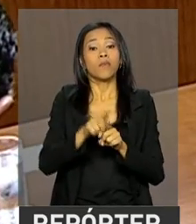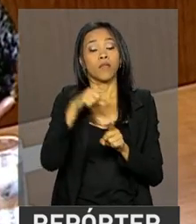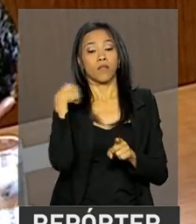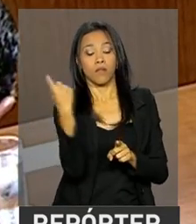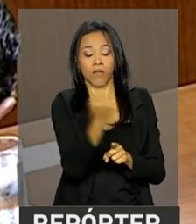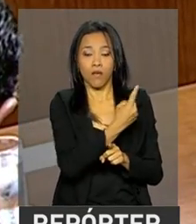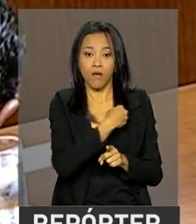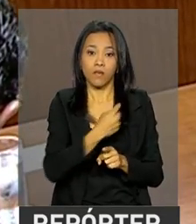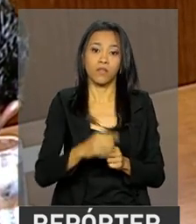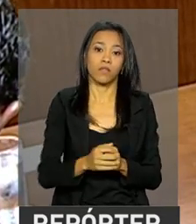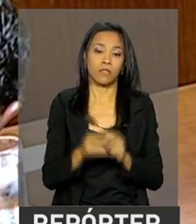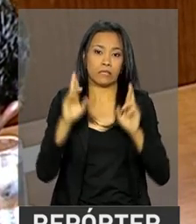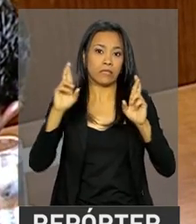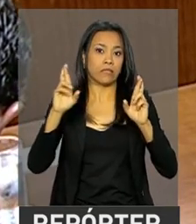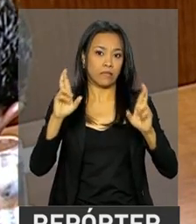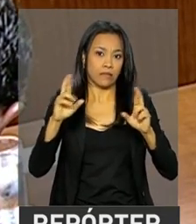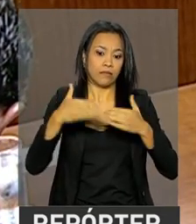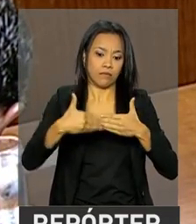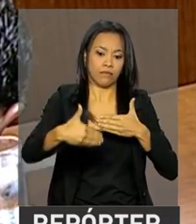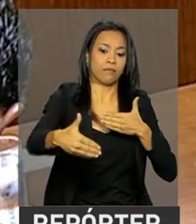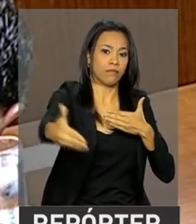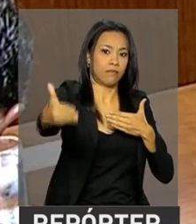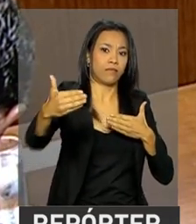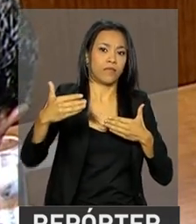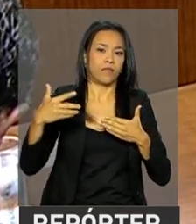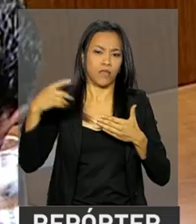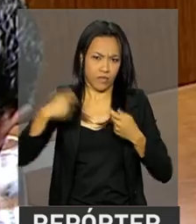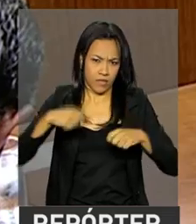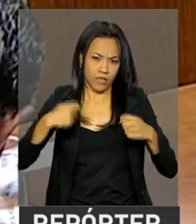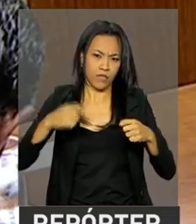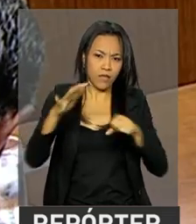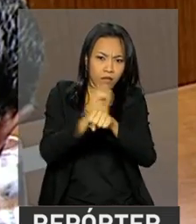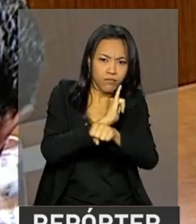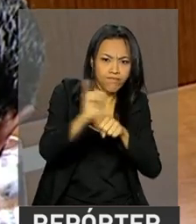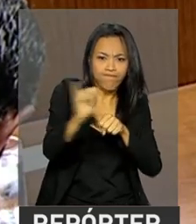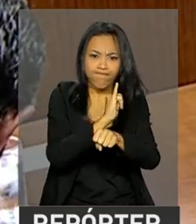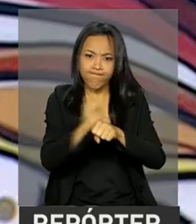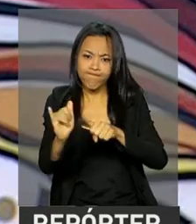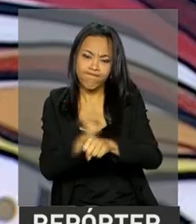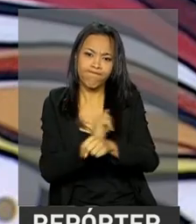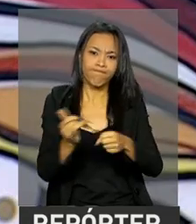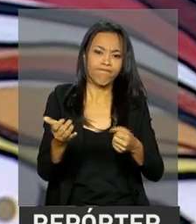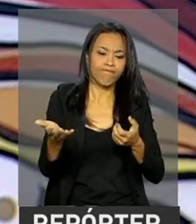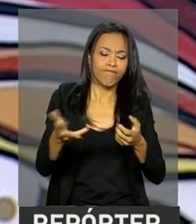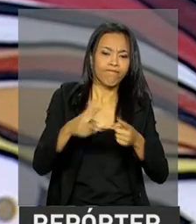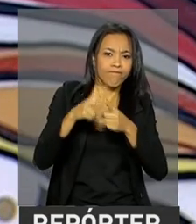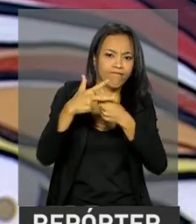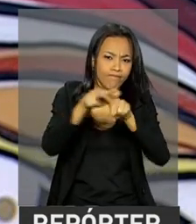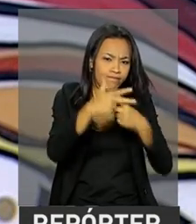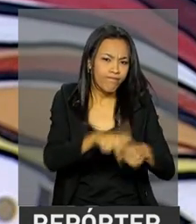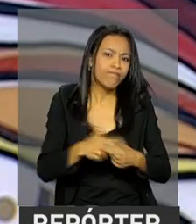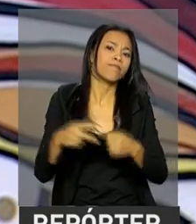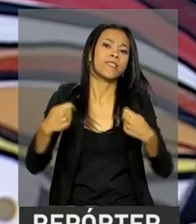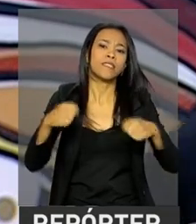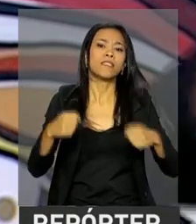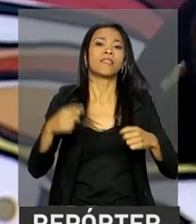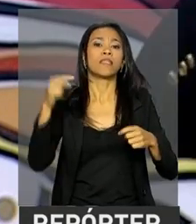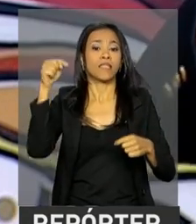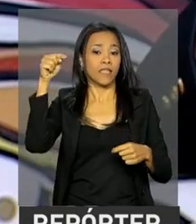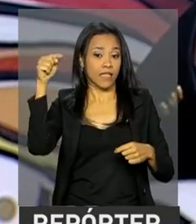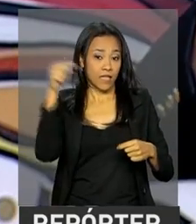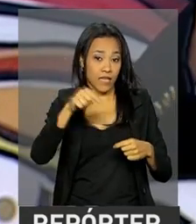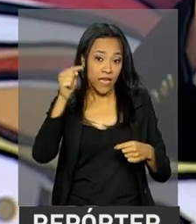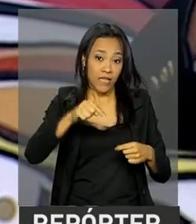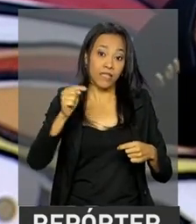preliminares, ainda passíveis de refinamento, nos dizem que essa curva ascendente